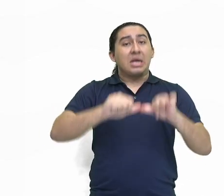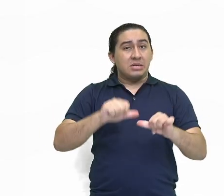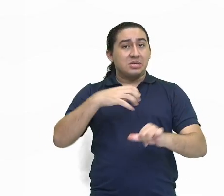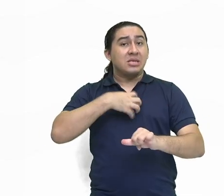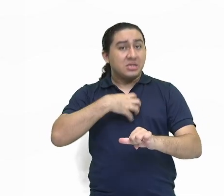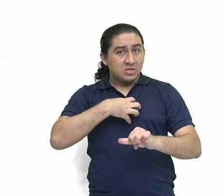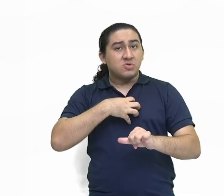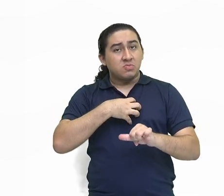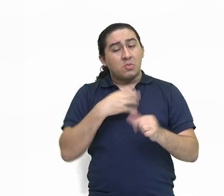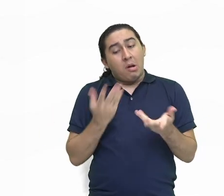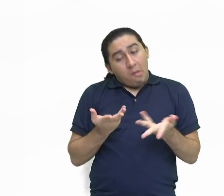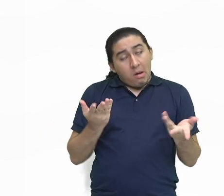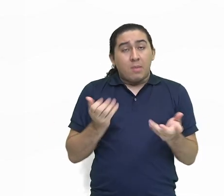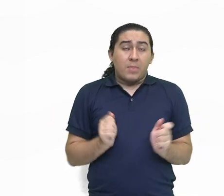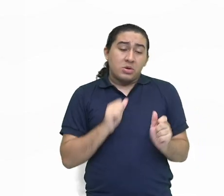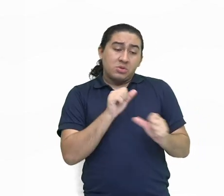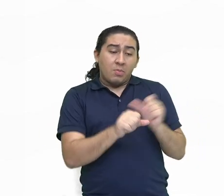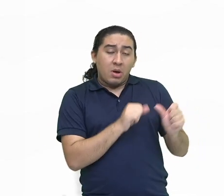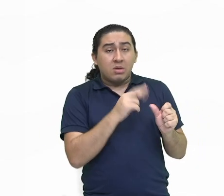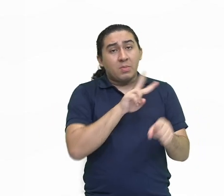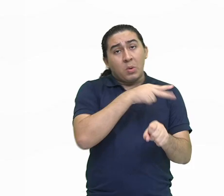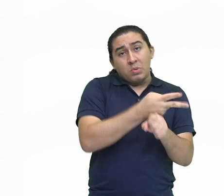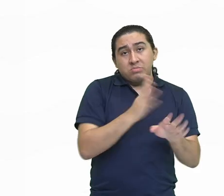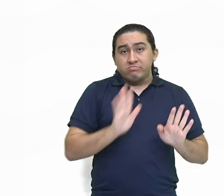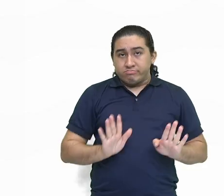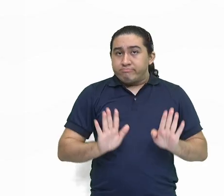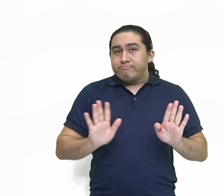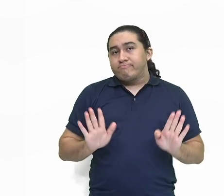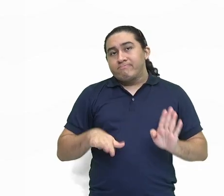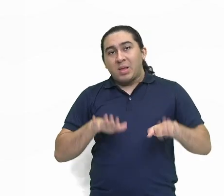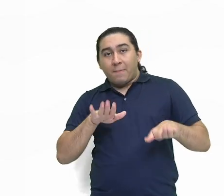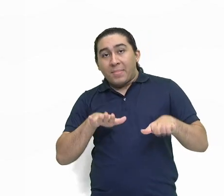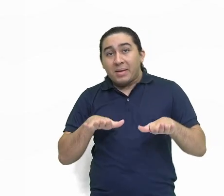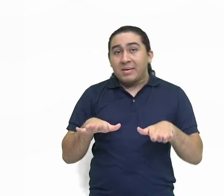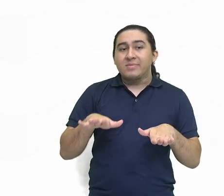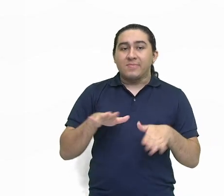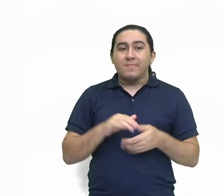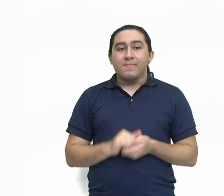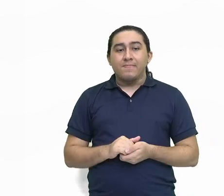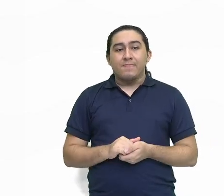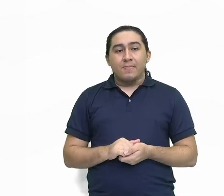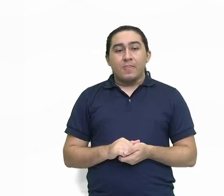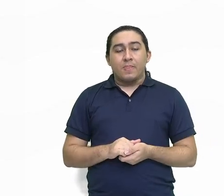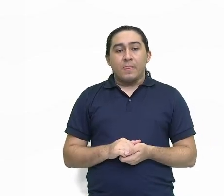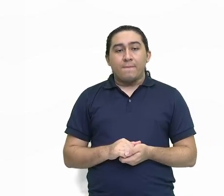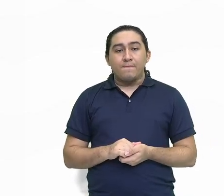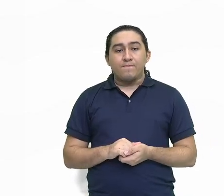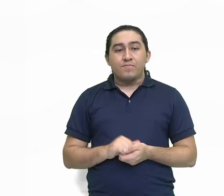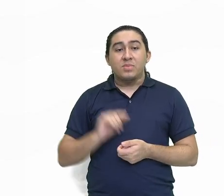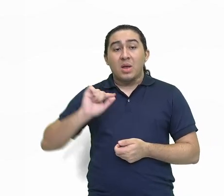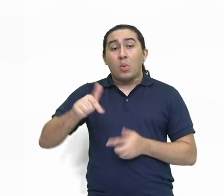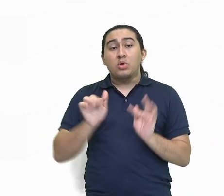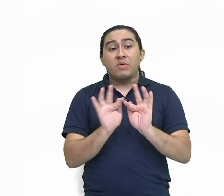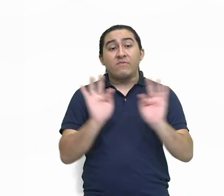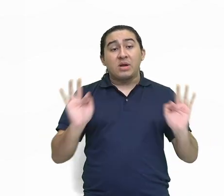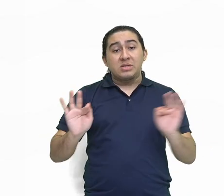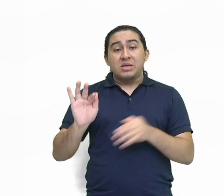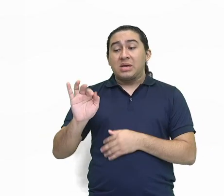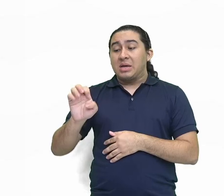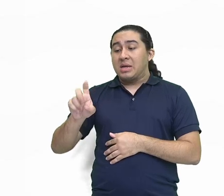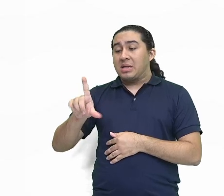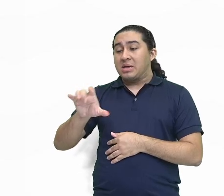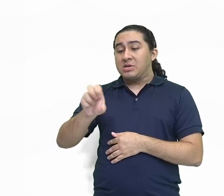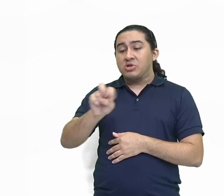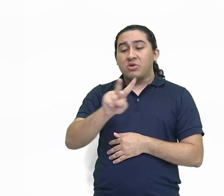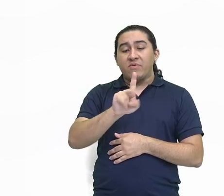está assim, pode ser que em outro momento ele mude de estado, não é? Ele mude essa sensação aí. A próxima é: eles